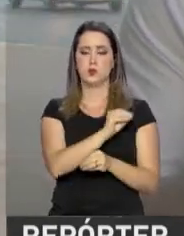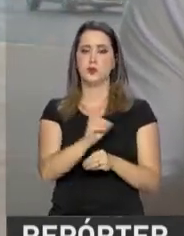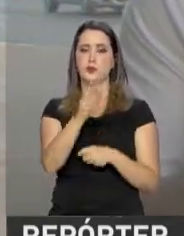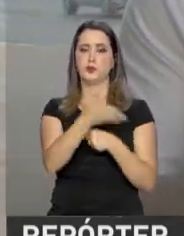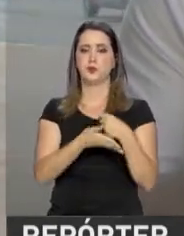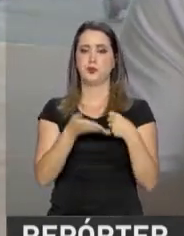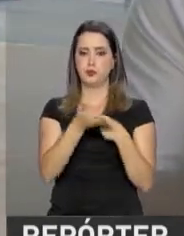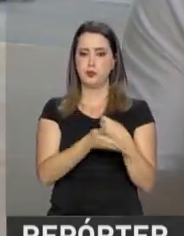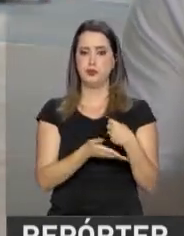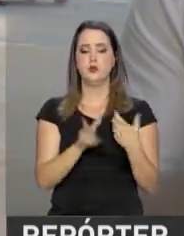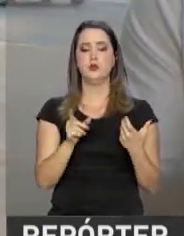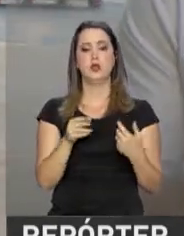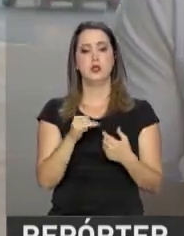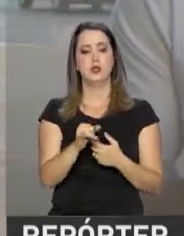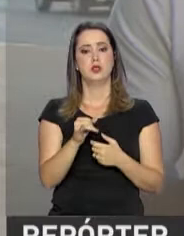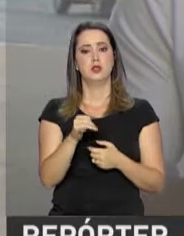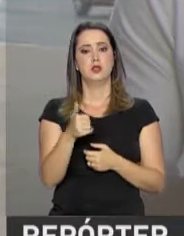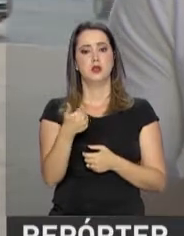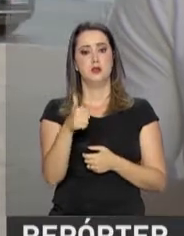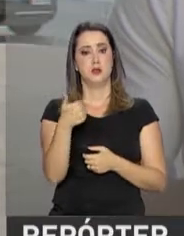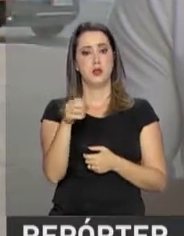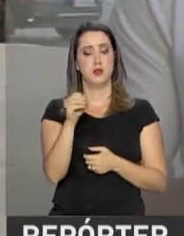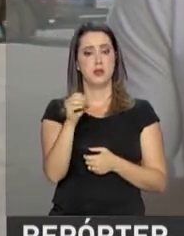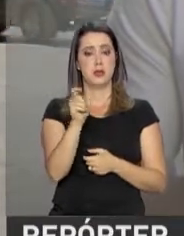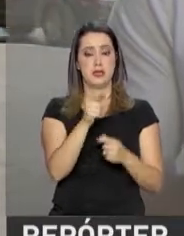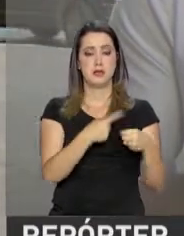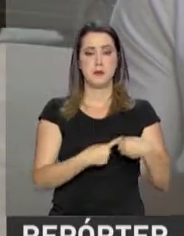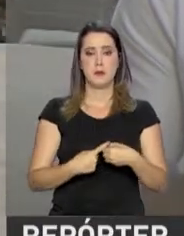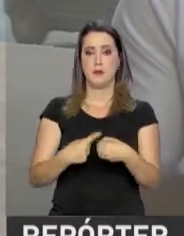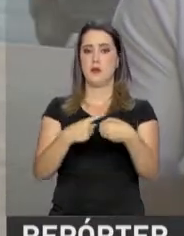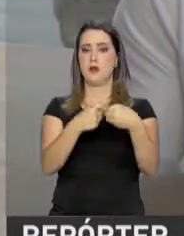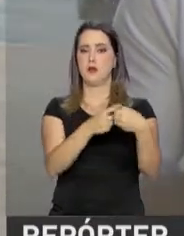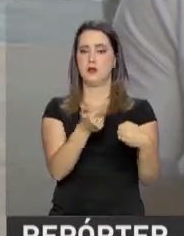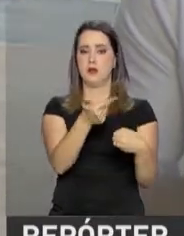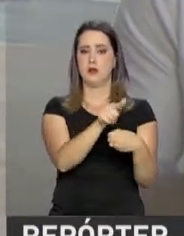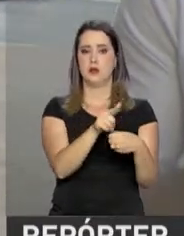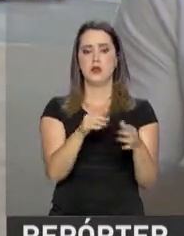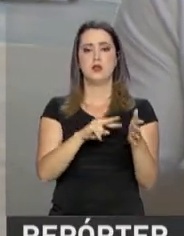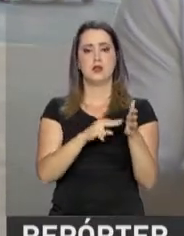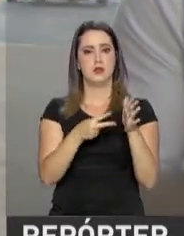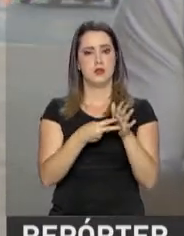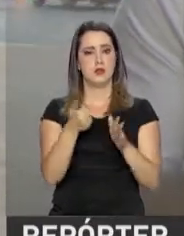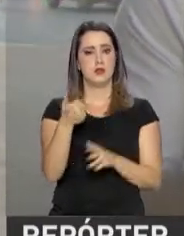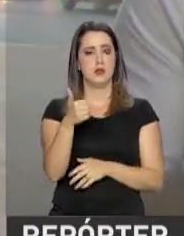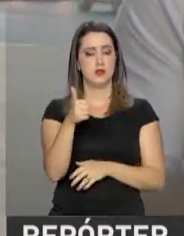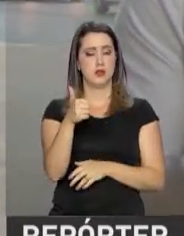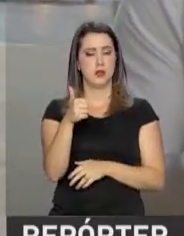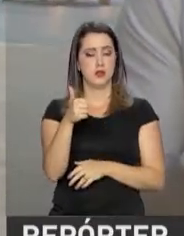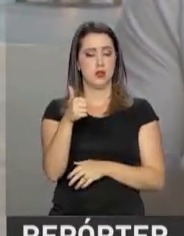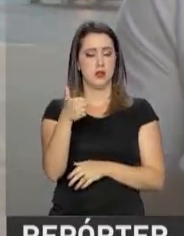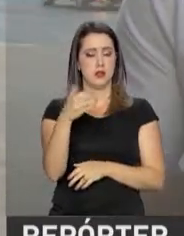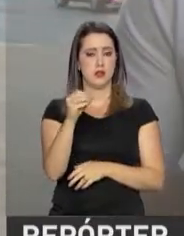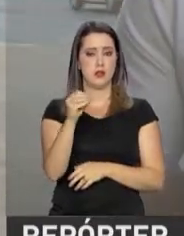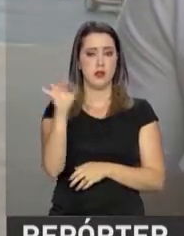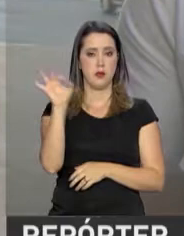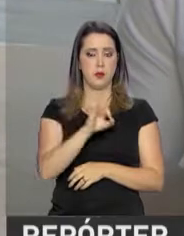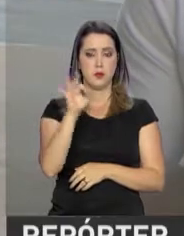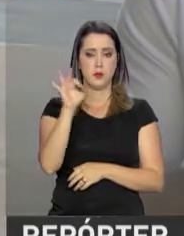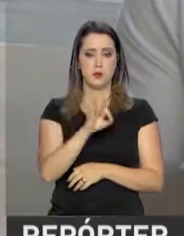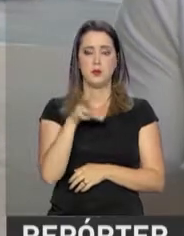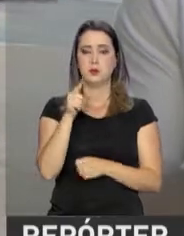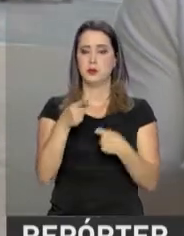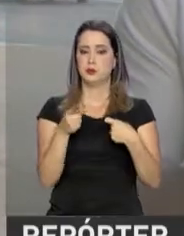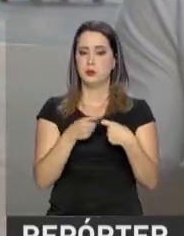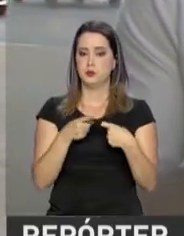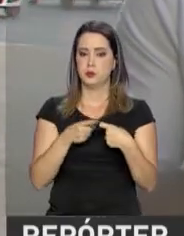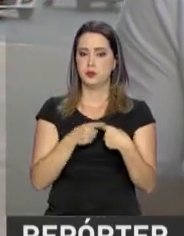e no caso de 1.100 municípios o programa representa 100% da cobertura mais do que números o